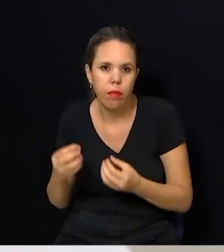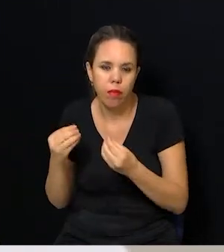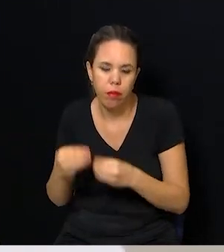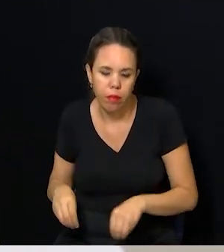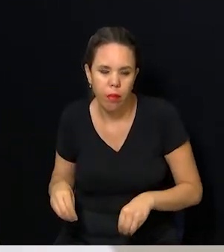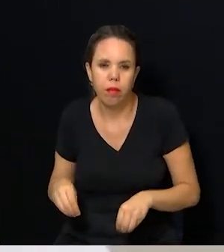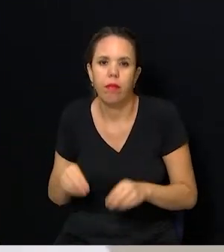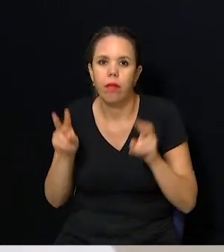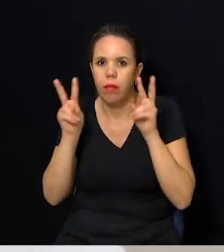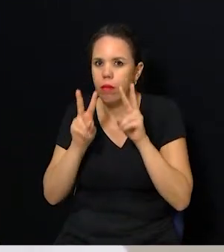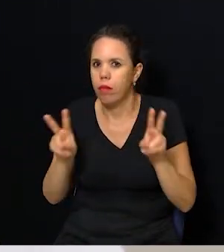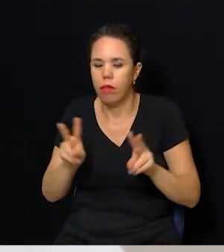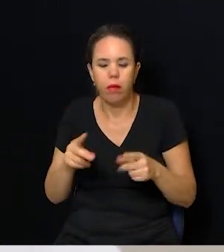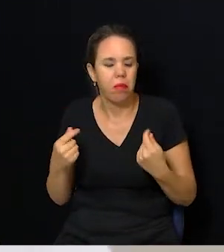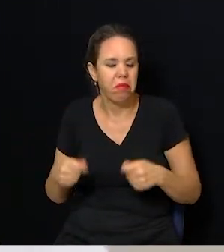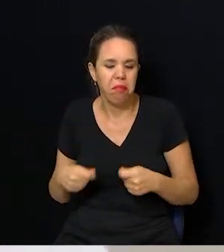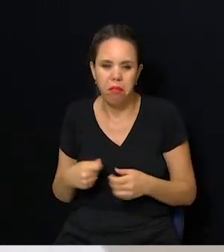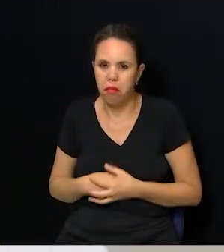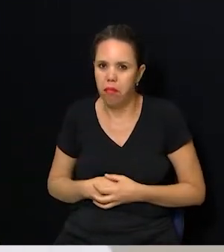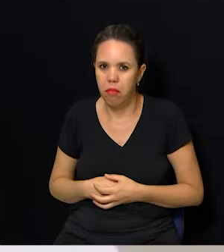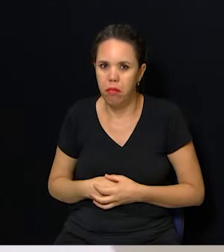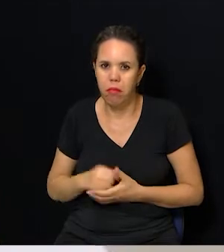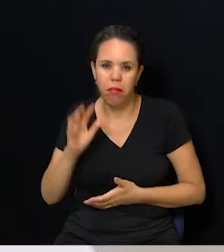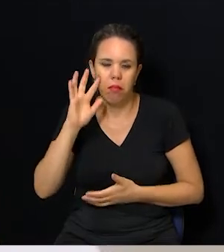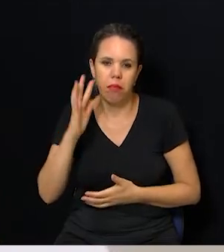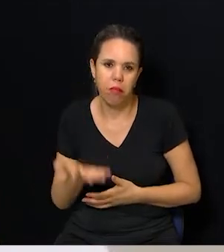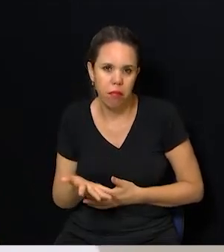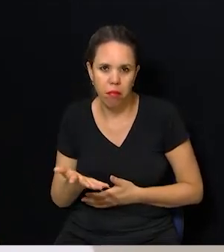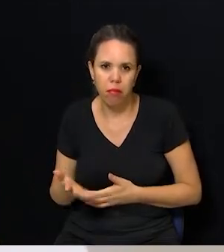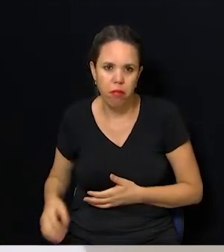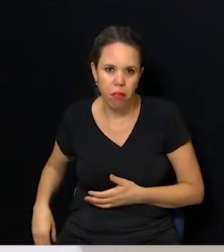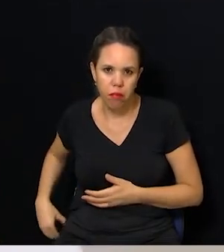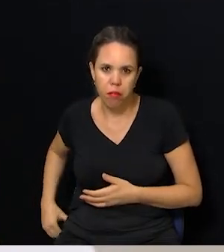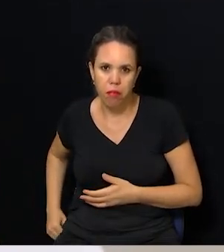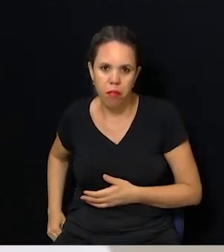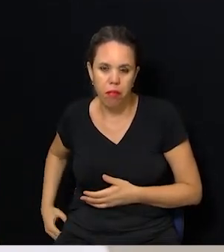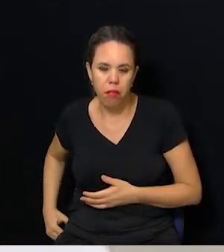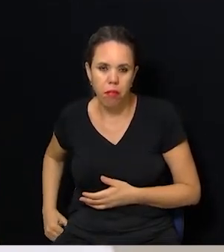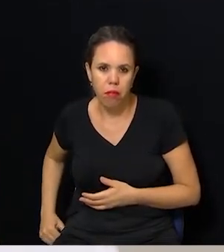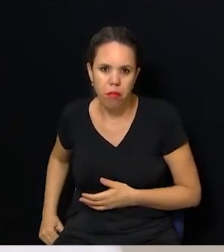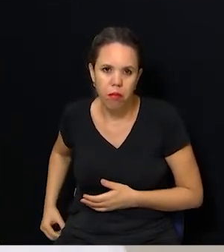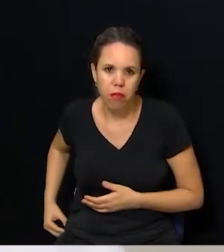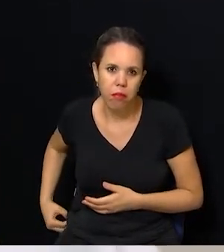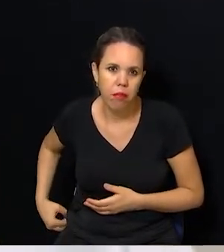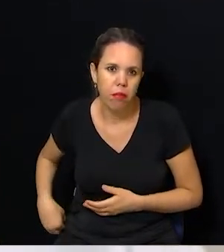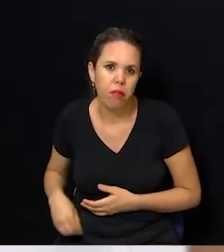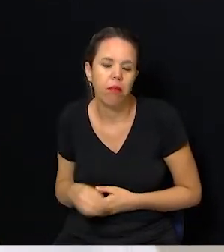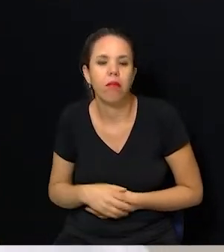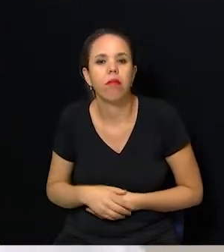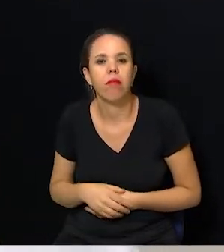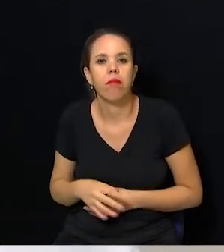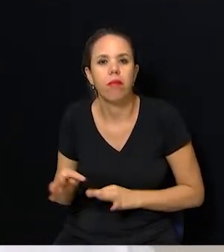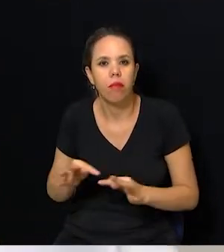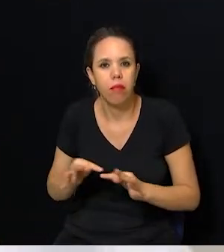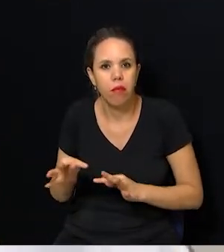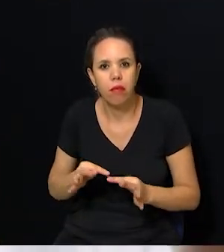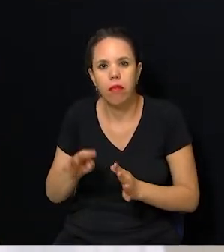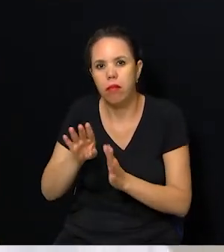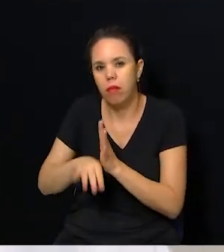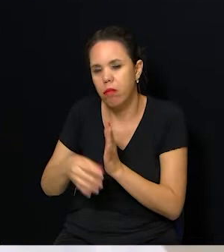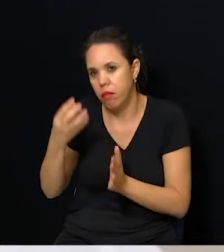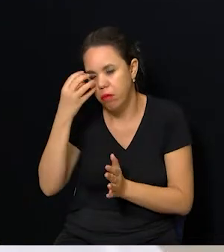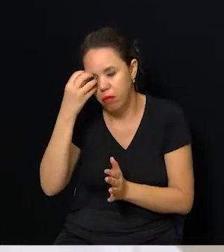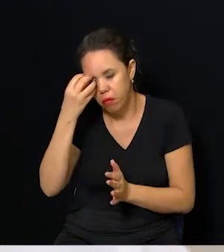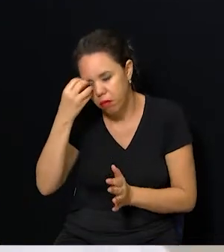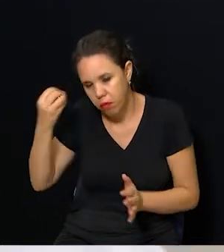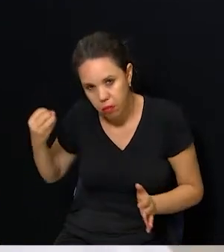compromete a visão, mas ela não necessariamente pode resultar ou deve resultar na exenteração, na retirada